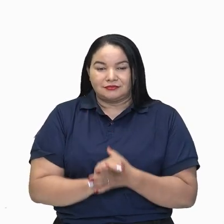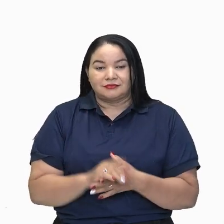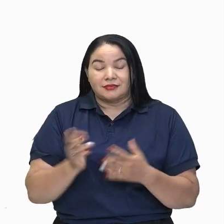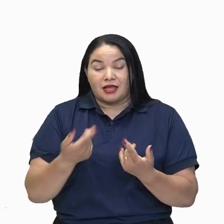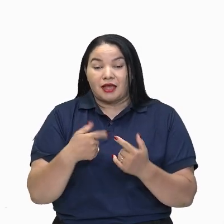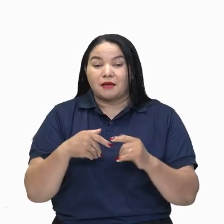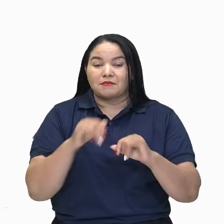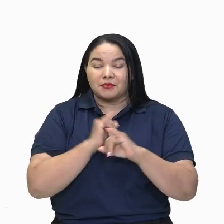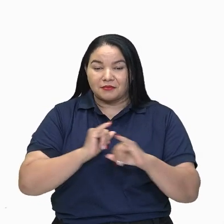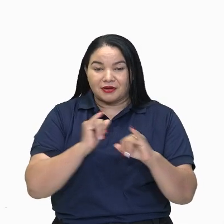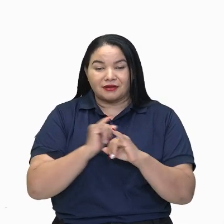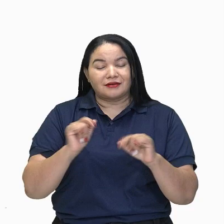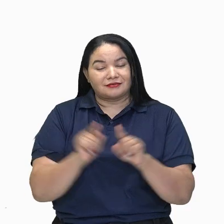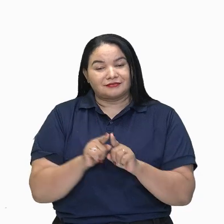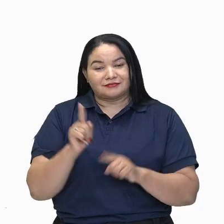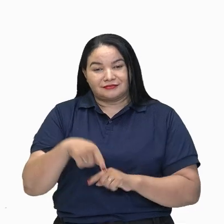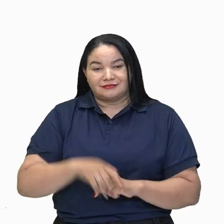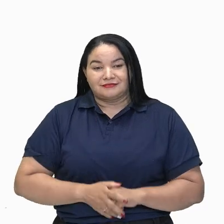ela está